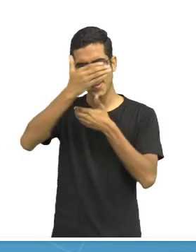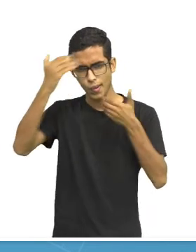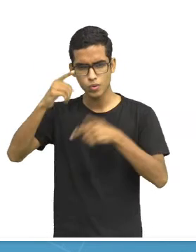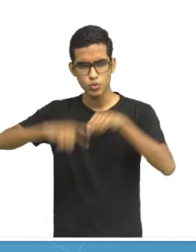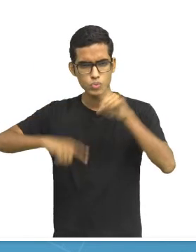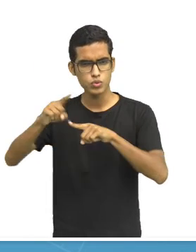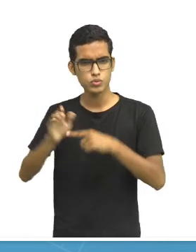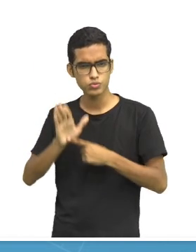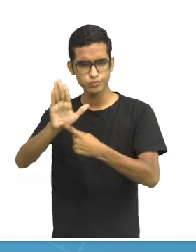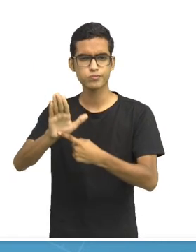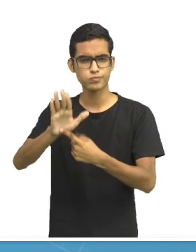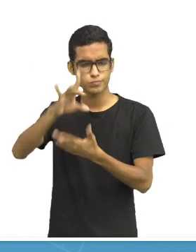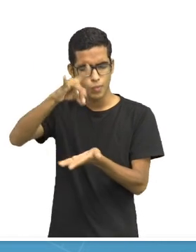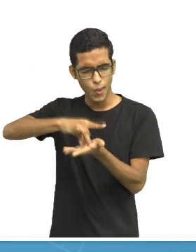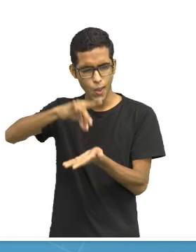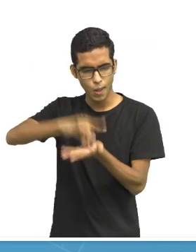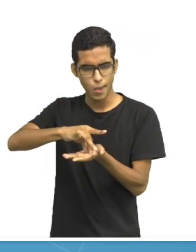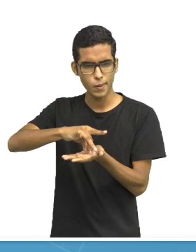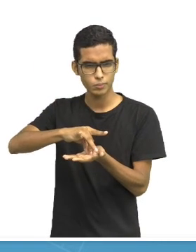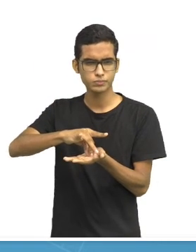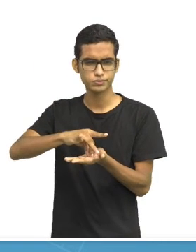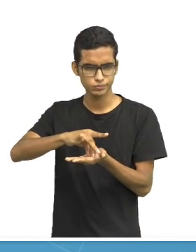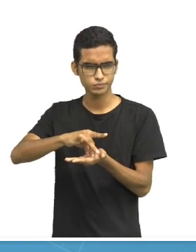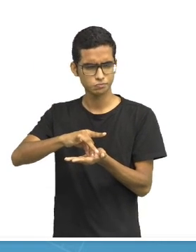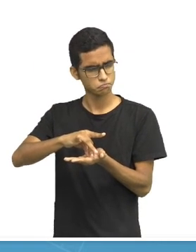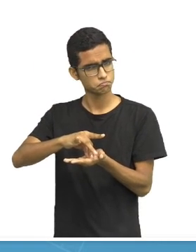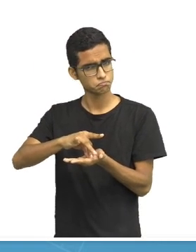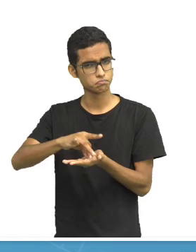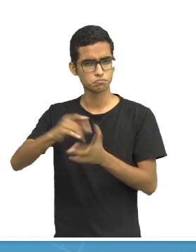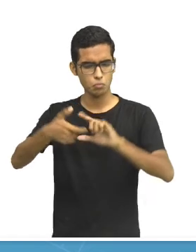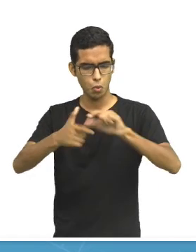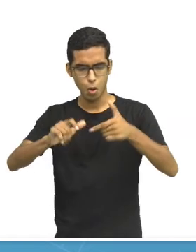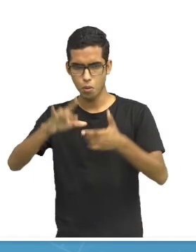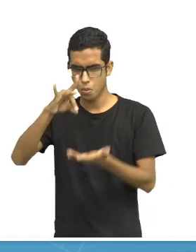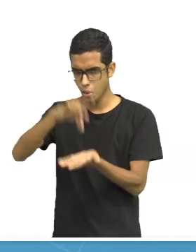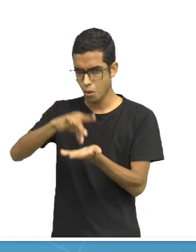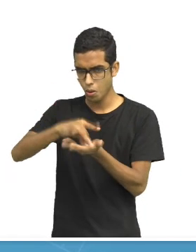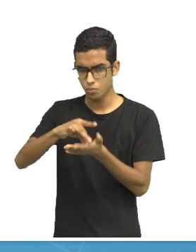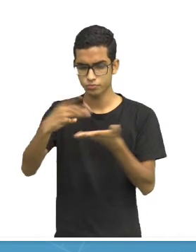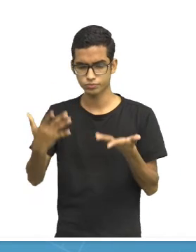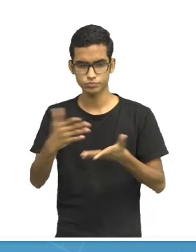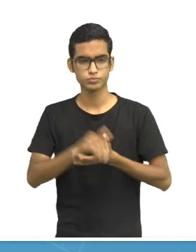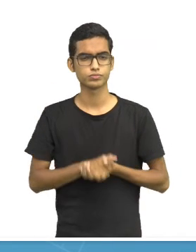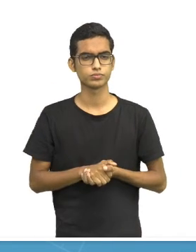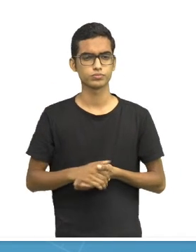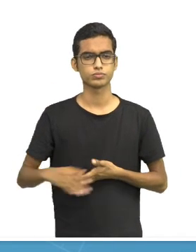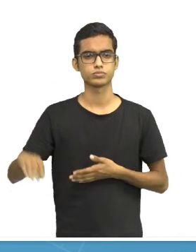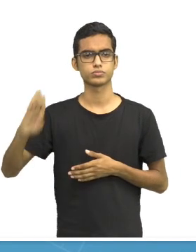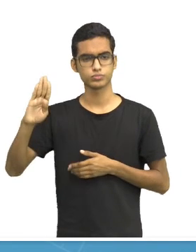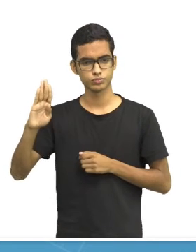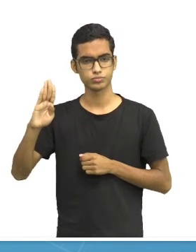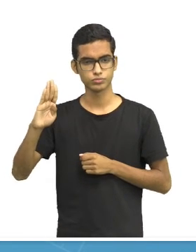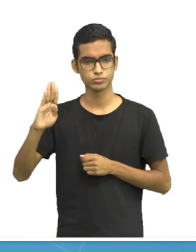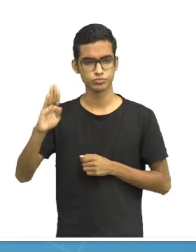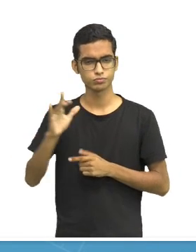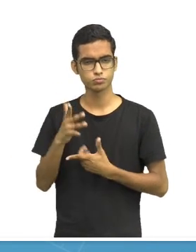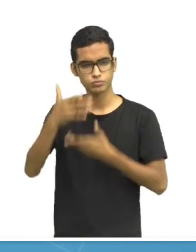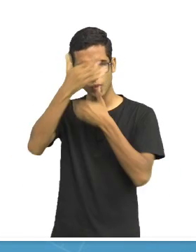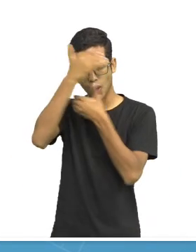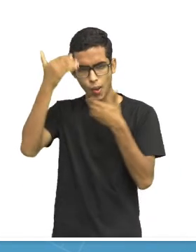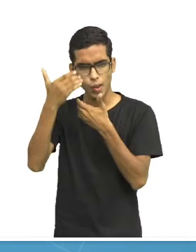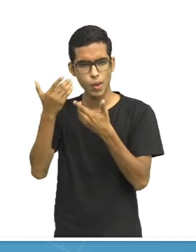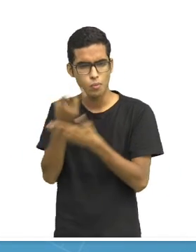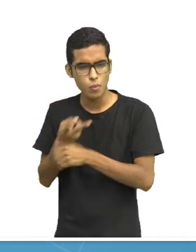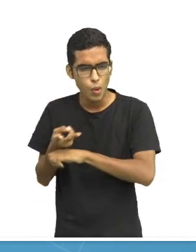de forma realista. Será que ela é representada de forma realista? Então, analise o quadro. Os cubistas procuram representar em suas obras